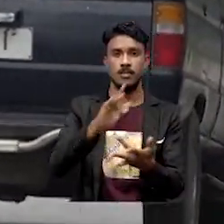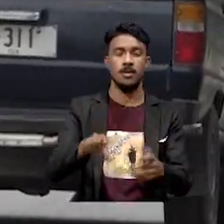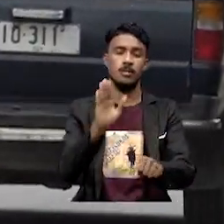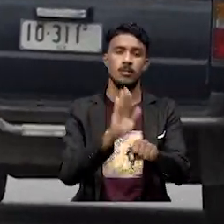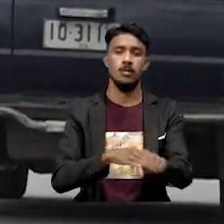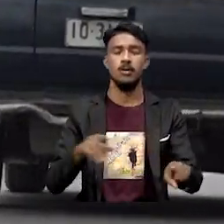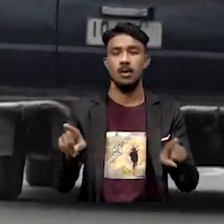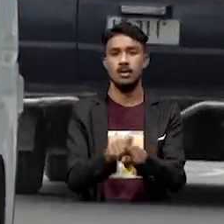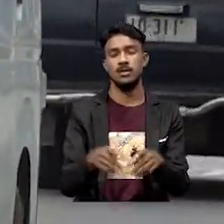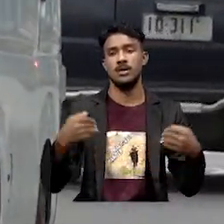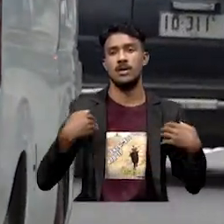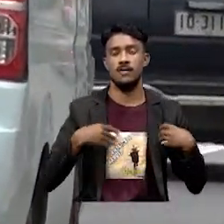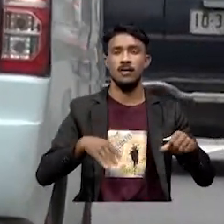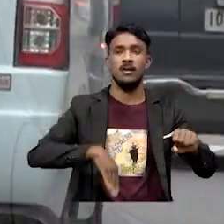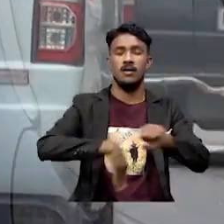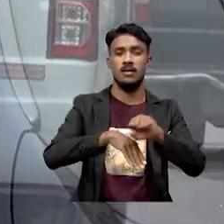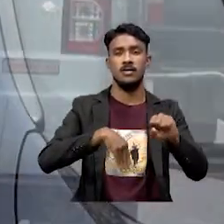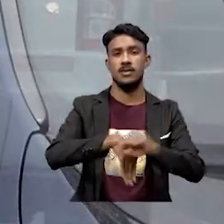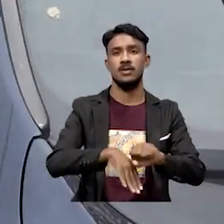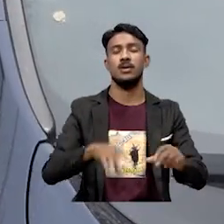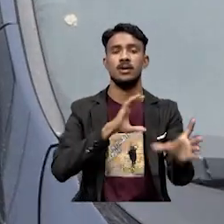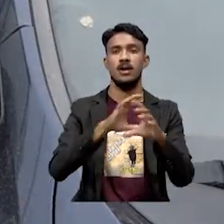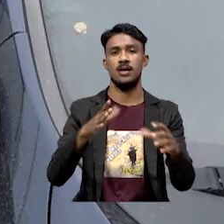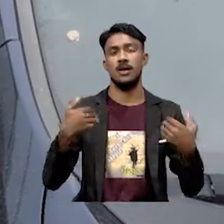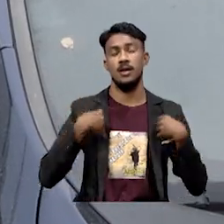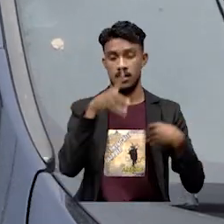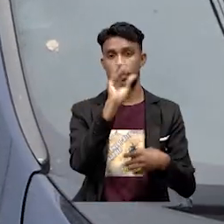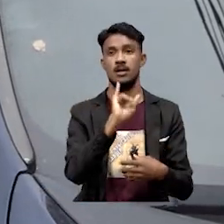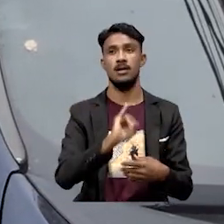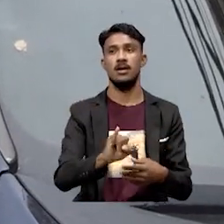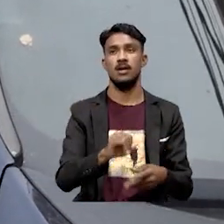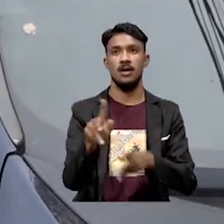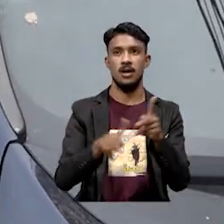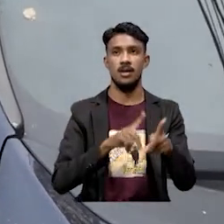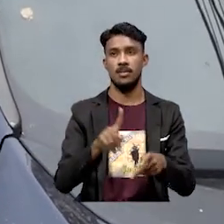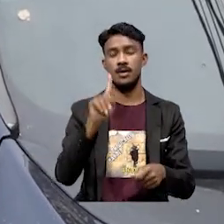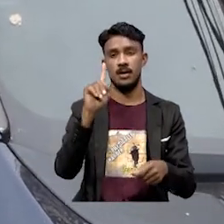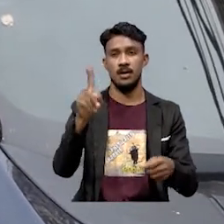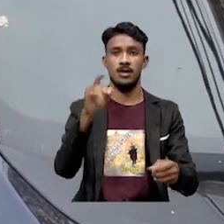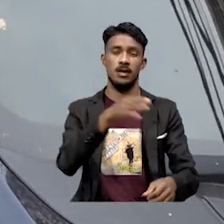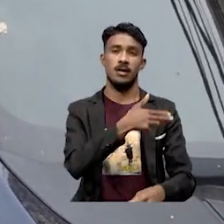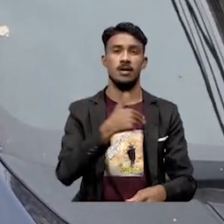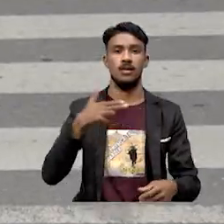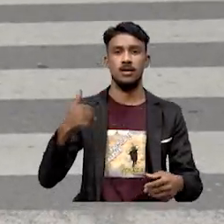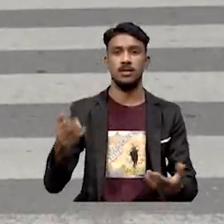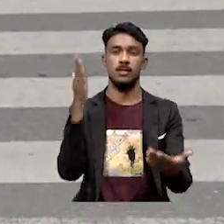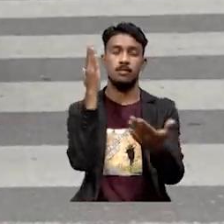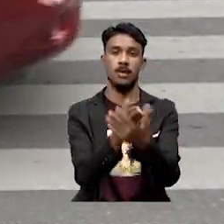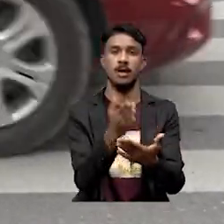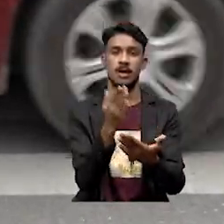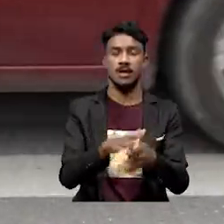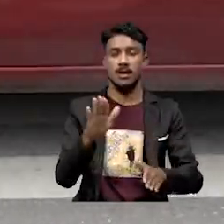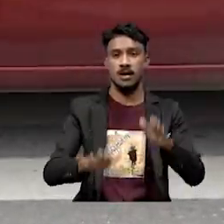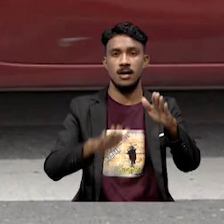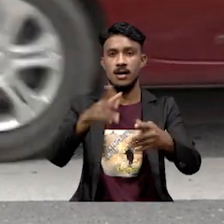sang acontece acidente trafiko ia area balung ia dili larang sidadaung Indonesia ida kundus kareta hodi ba pare zebra cross leteng no ida